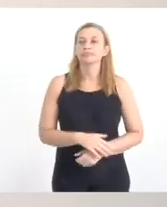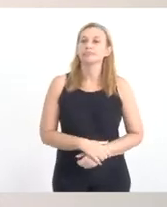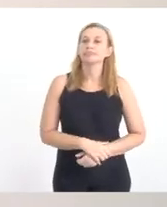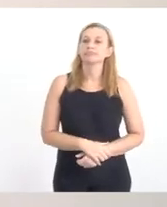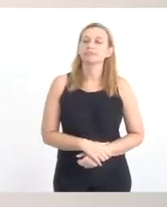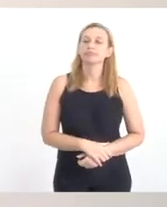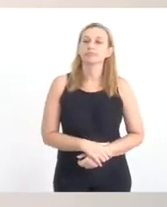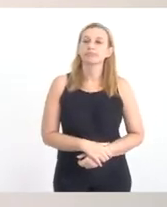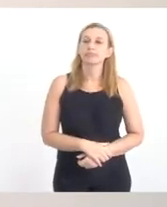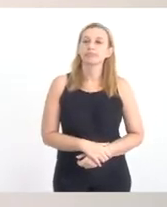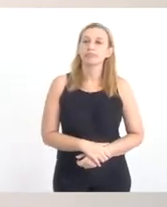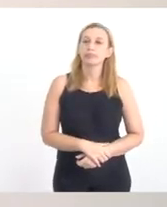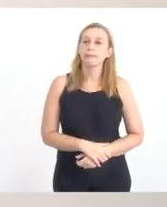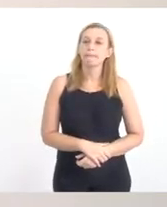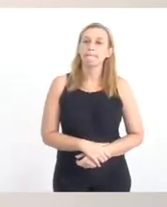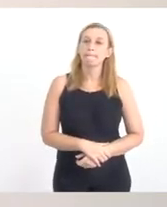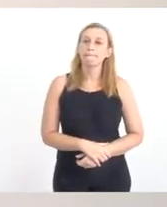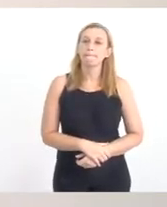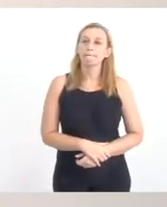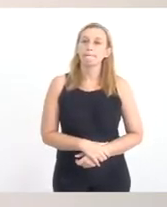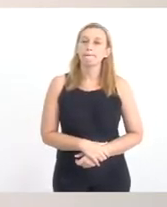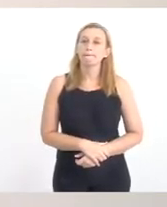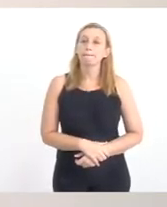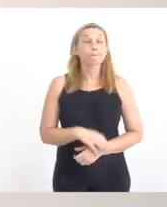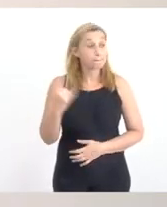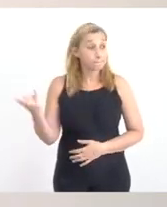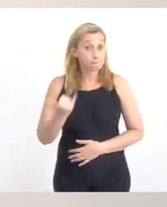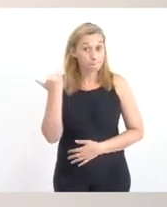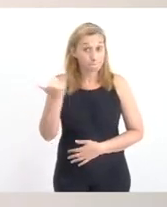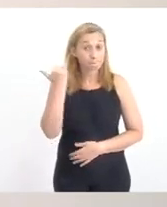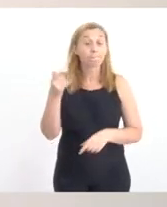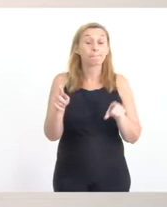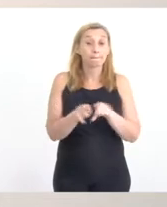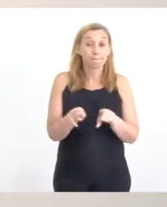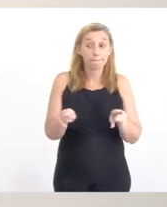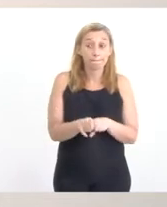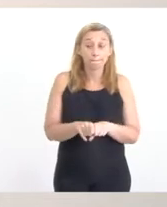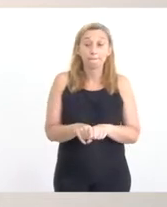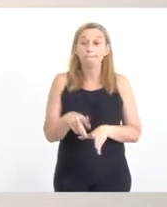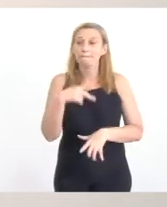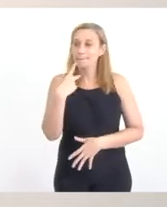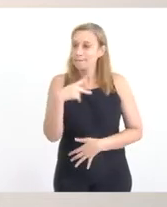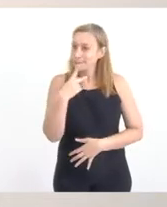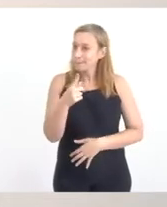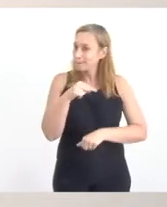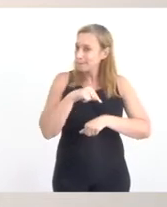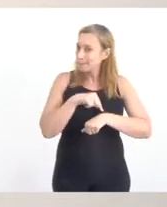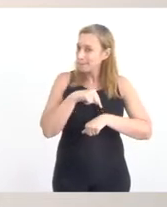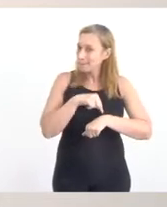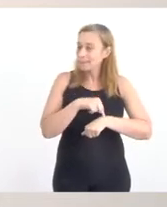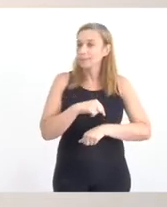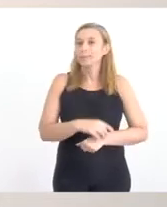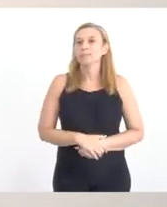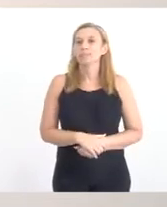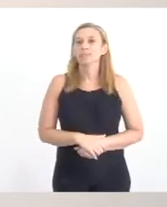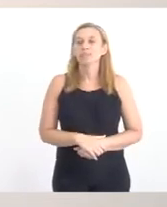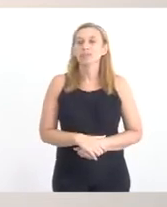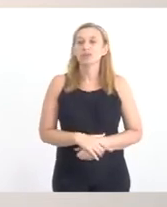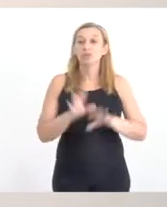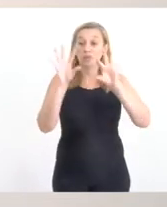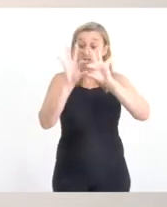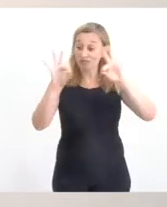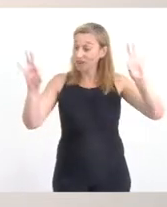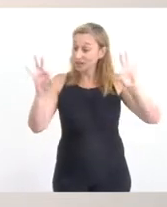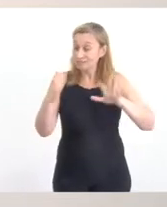e aí é importante também dizer nesse momento uma